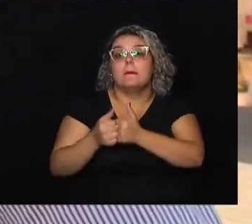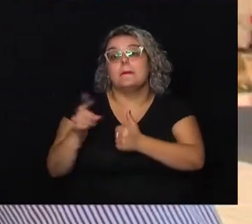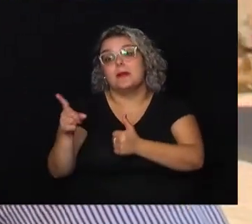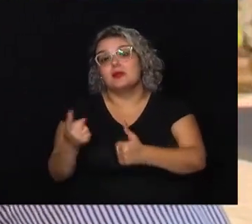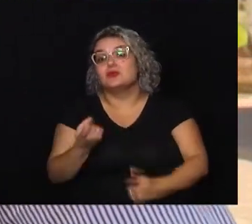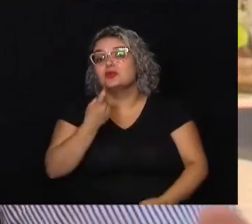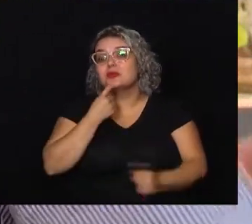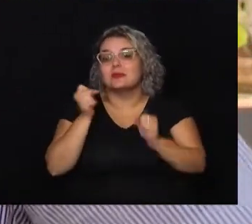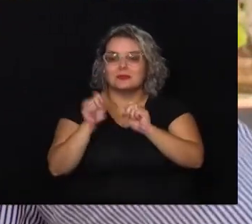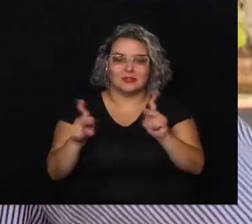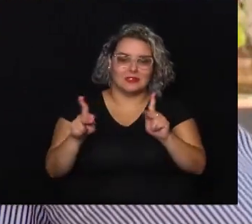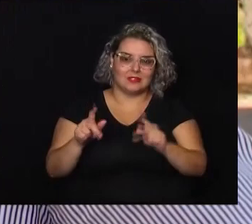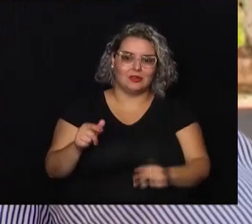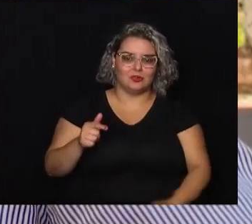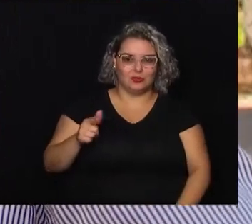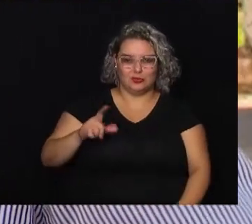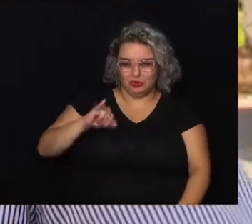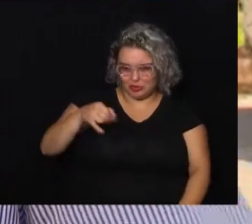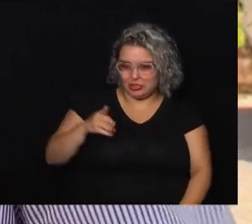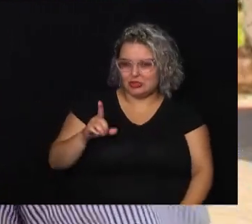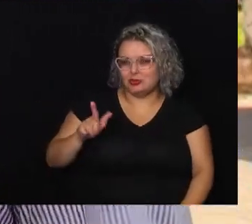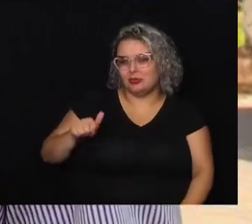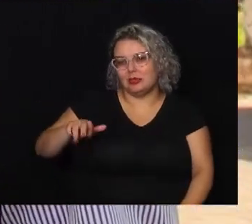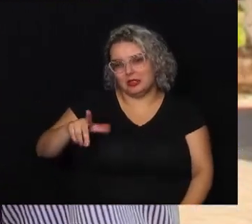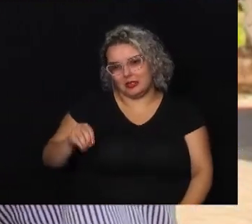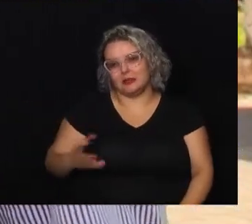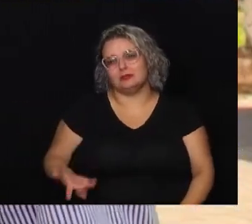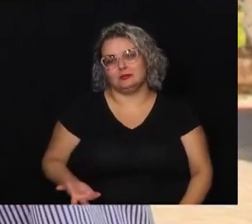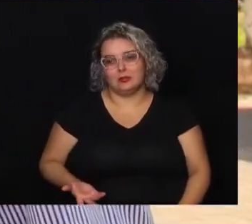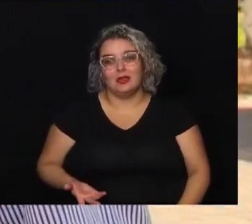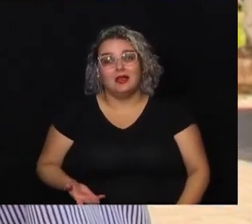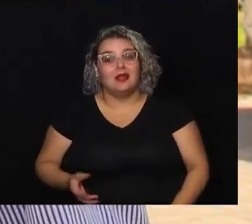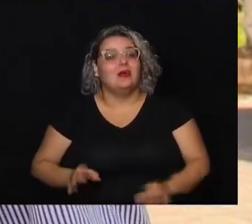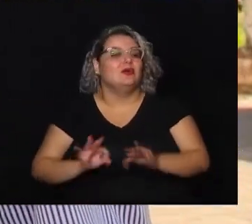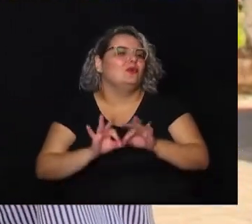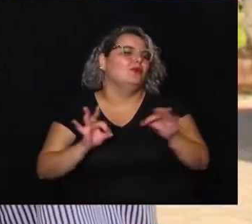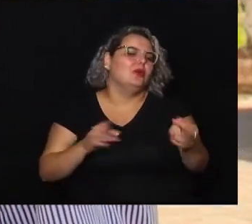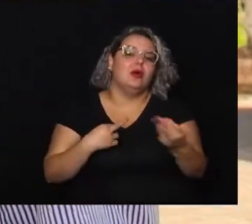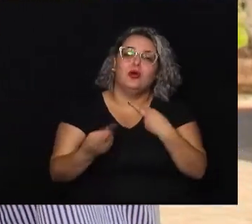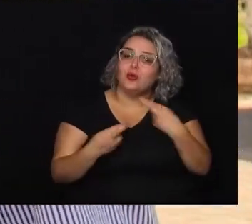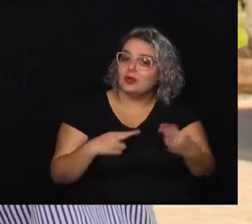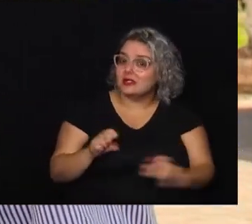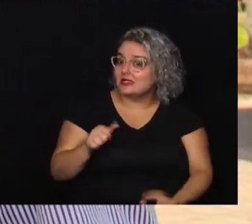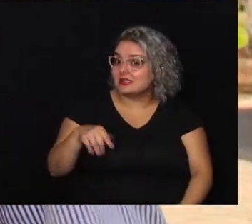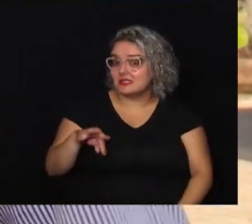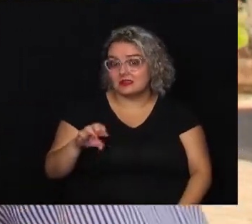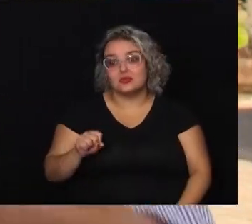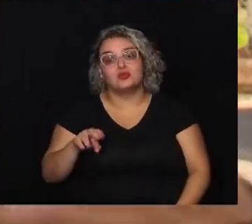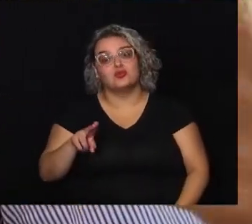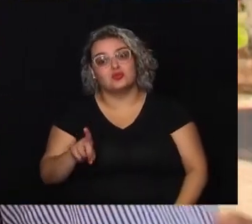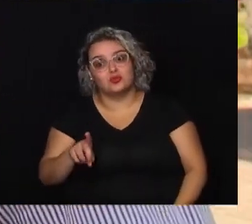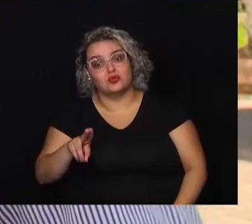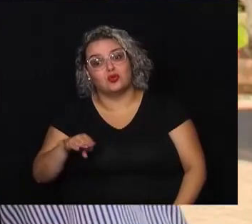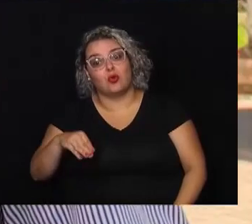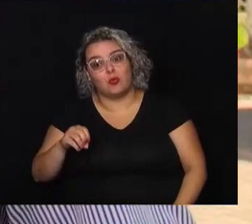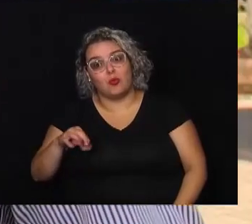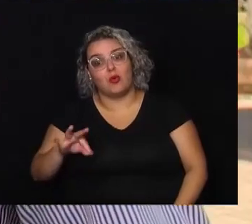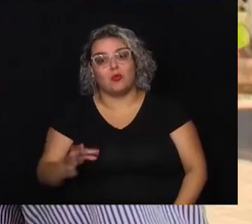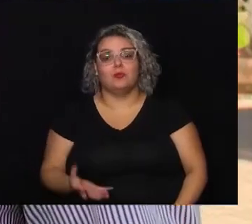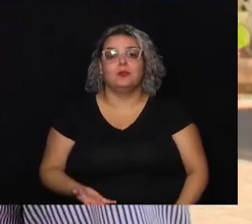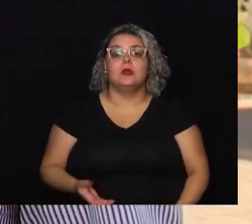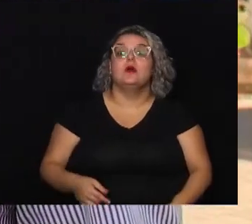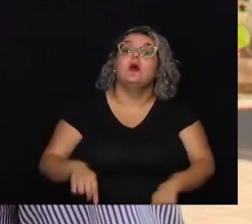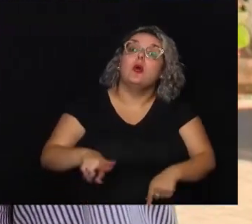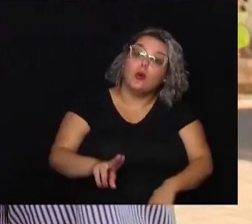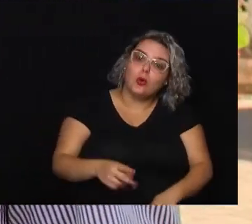Shopping, lá no Jardim do Lago. Então, para ele chegar aqui, ele tem a dificuldade de enfrentar ou rodovia Santos Dumont, que no horário de pico está condicionado, ou a Avenida das Amoreiras,